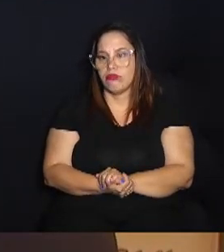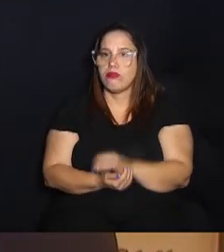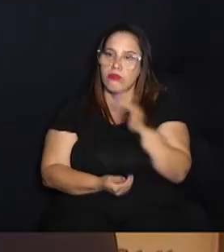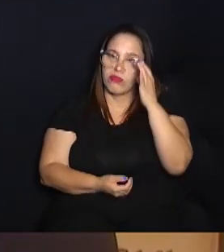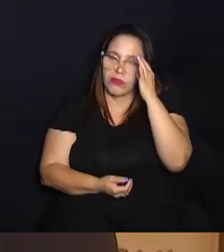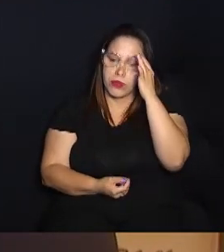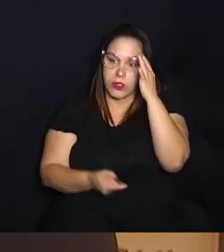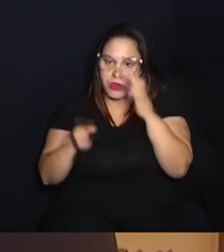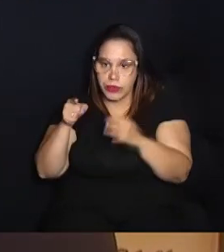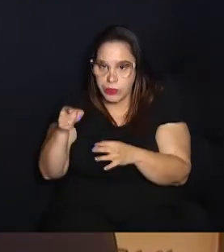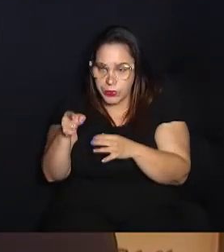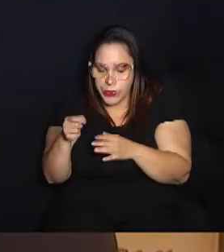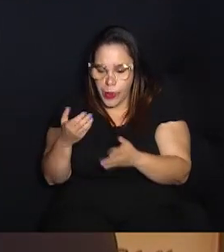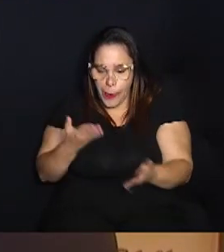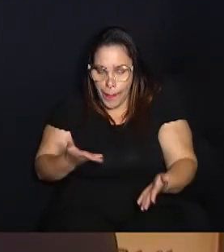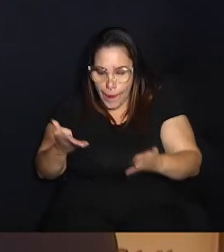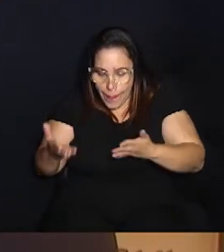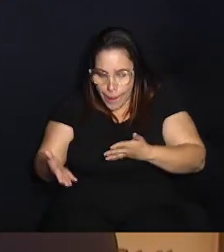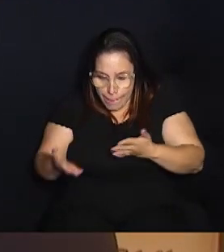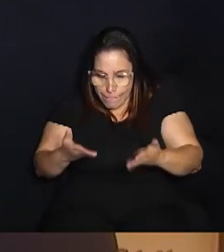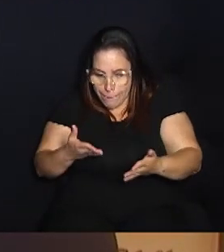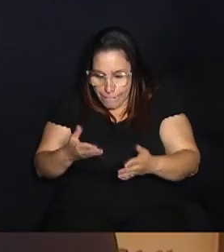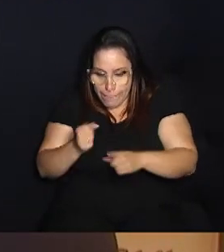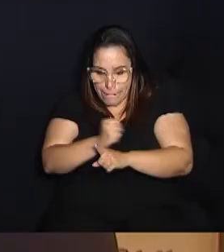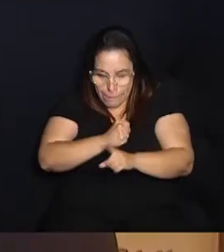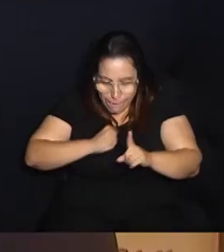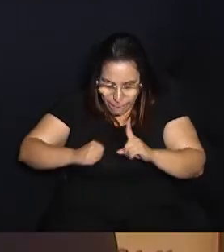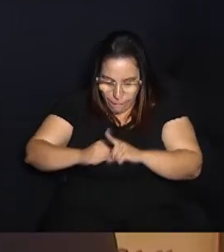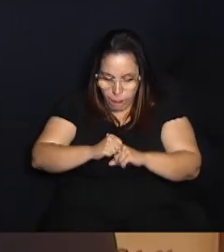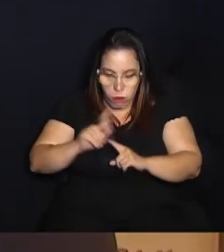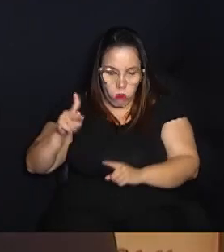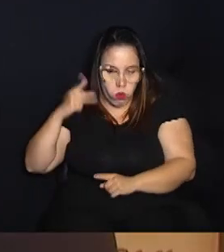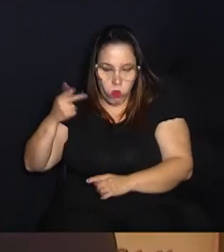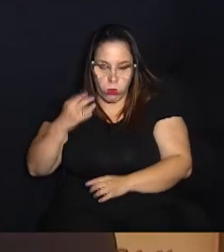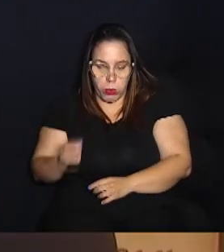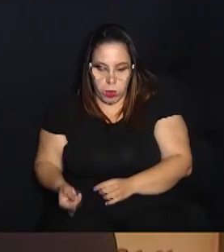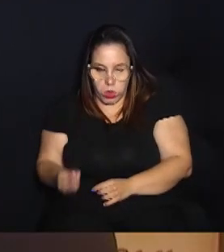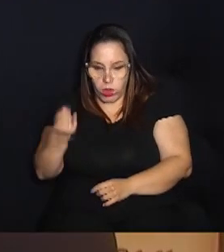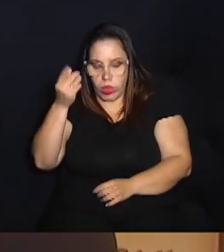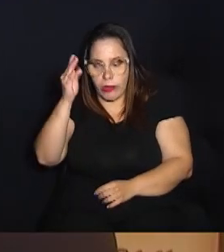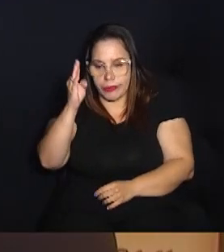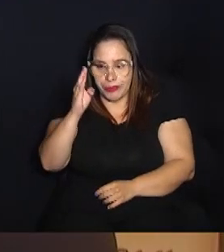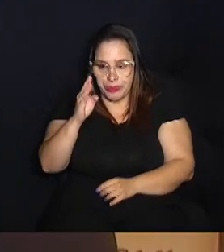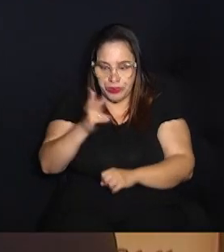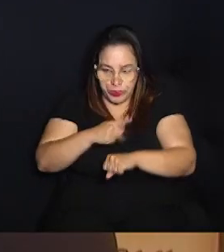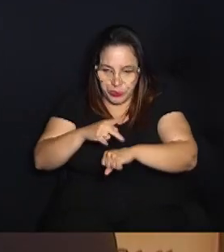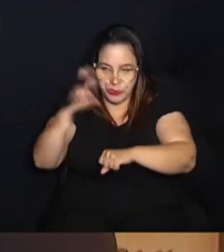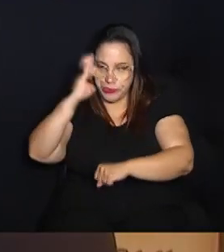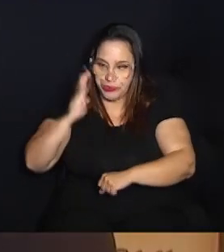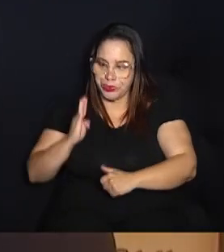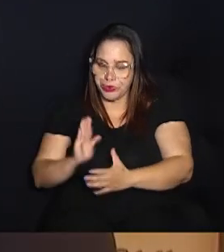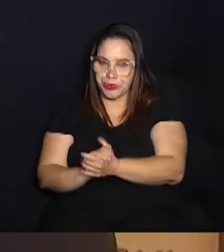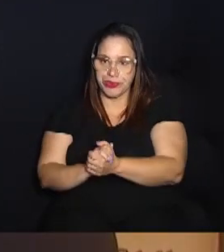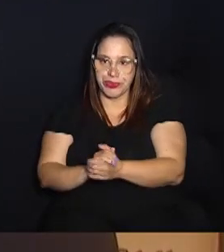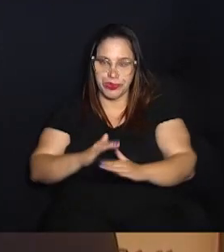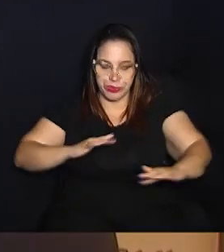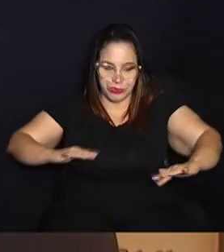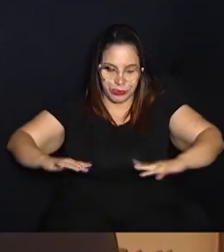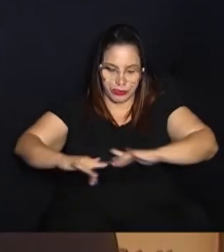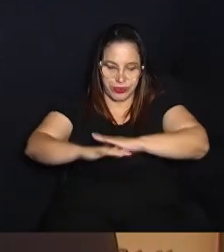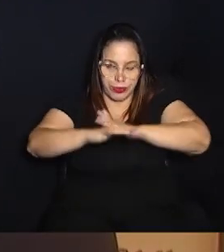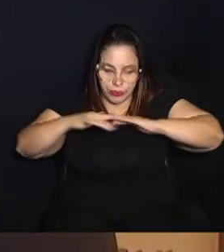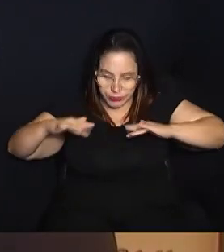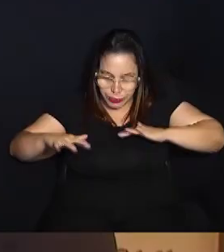para aquele momento social, político e econômico do país, a